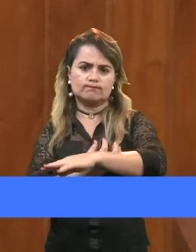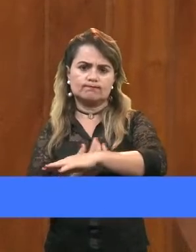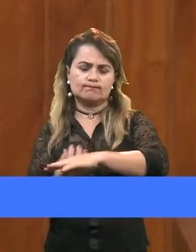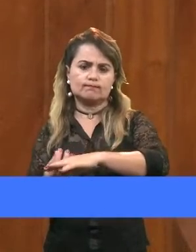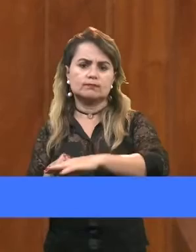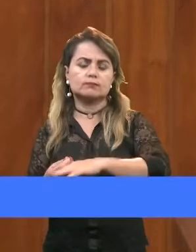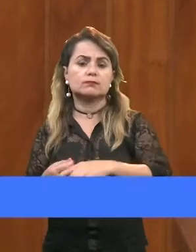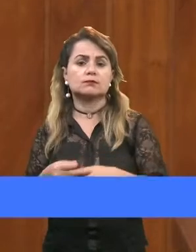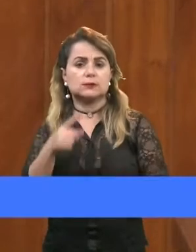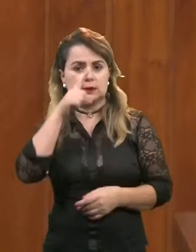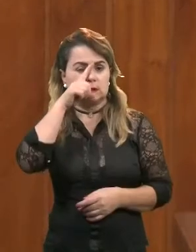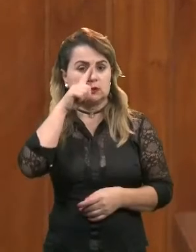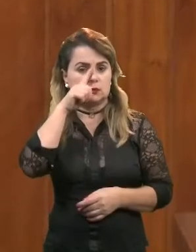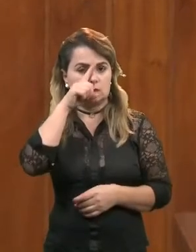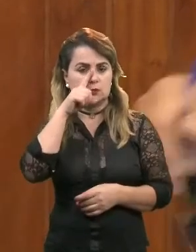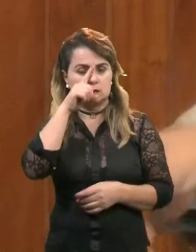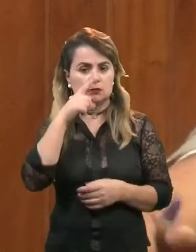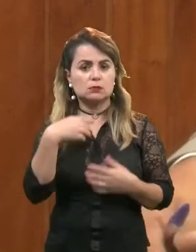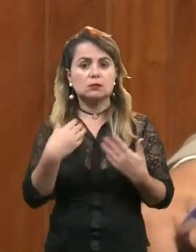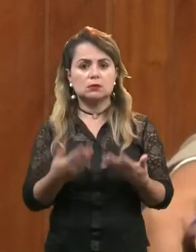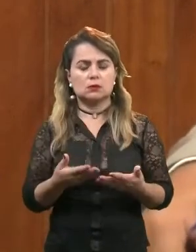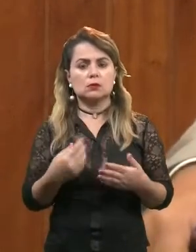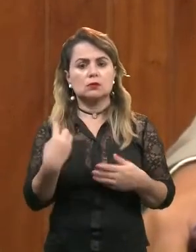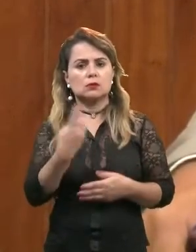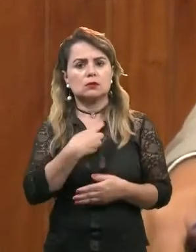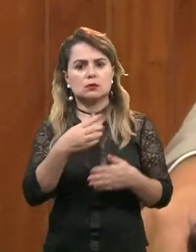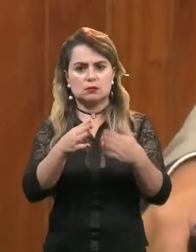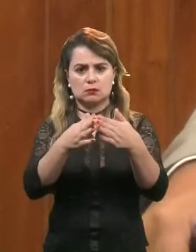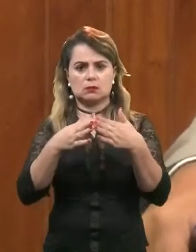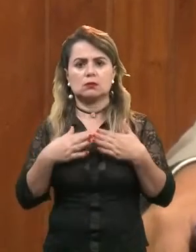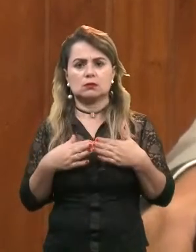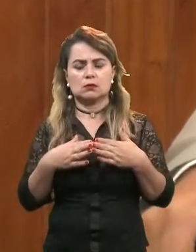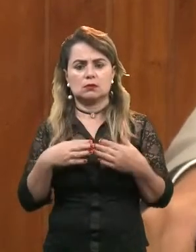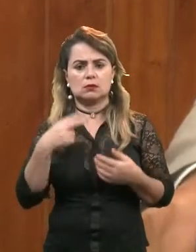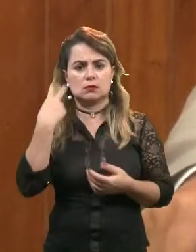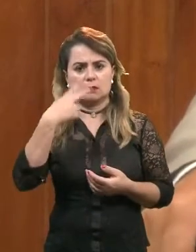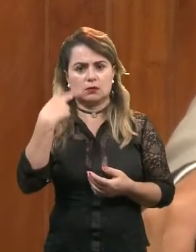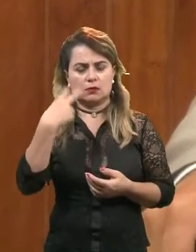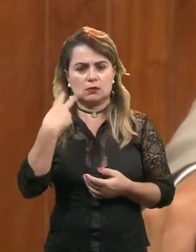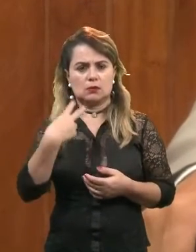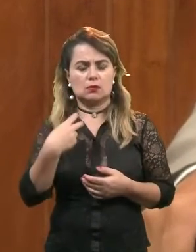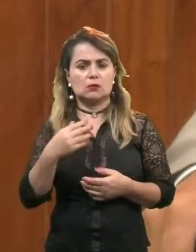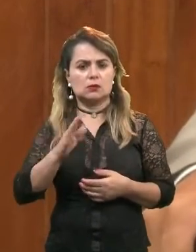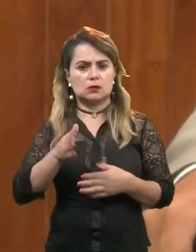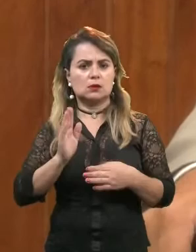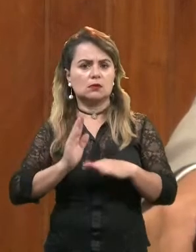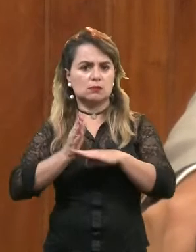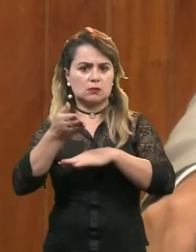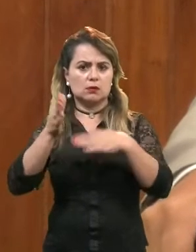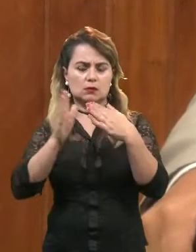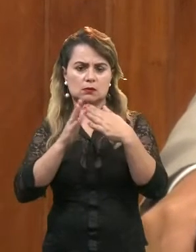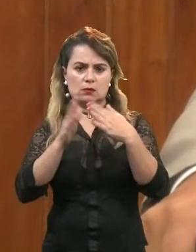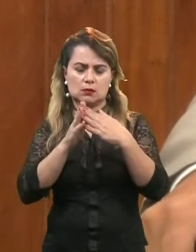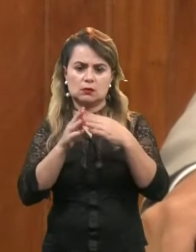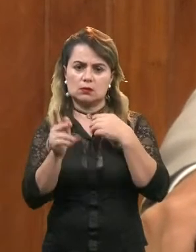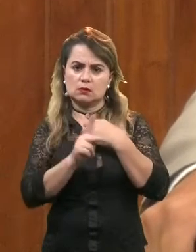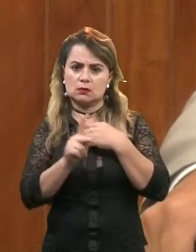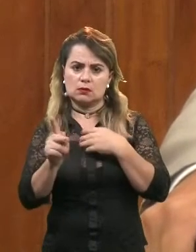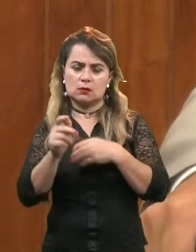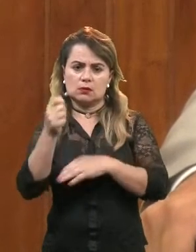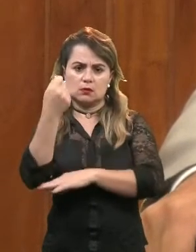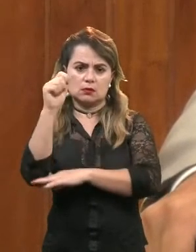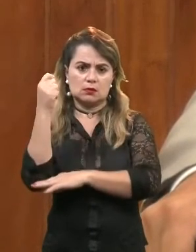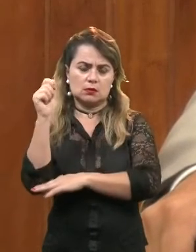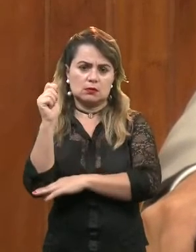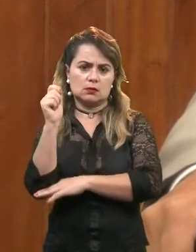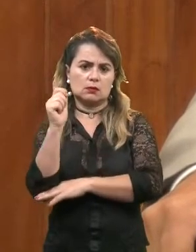Marcos Custódio, o vereador Cícero do Ceasa, nós estávamos lá na casa da presidenta da Associação de Moradores lá do Figueirinha,